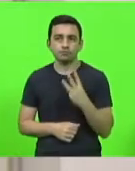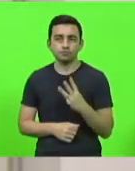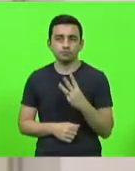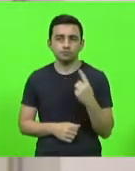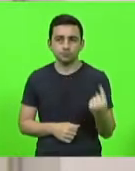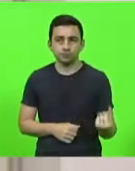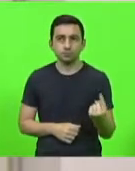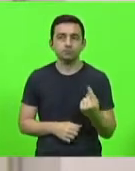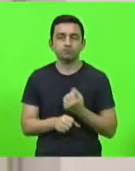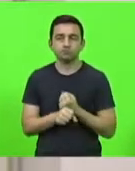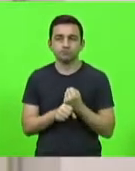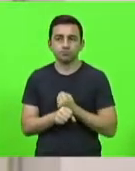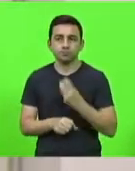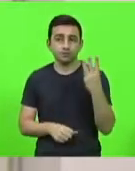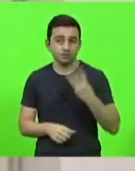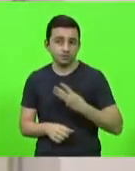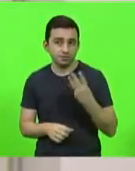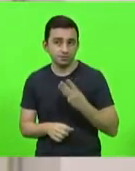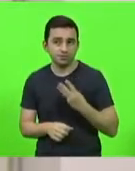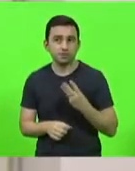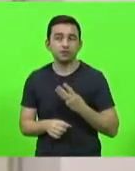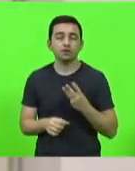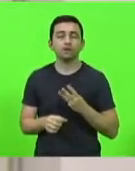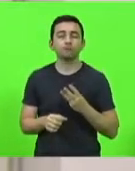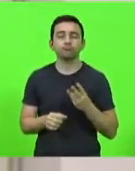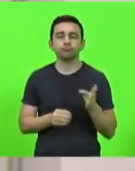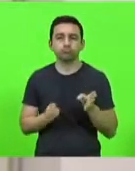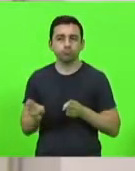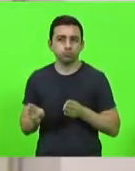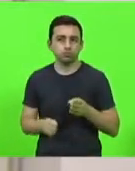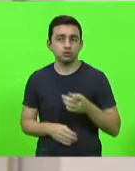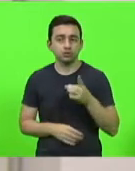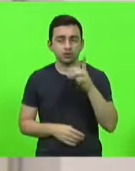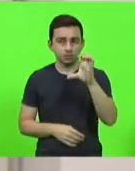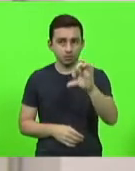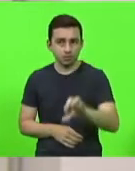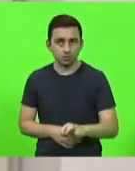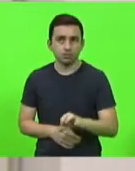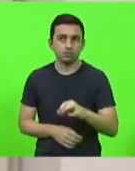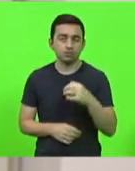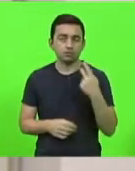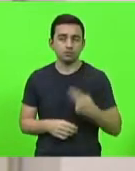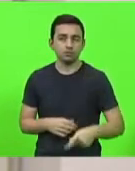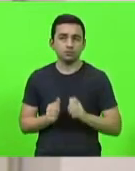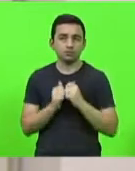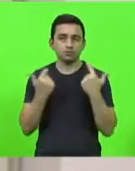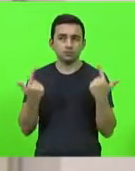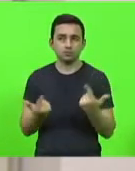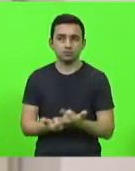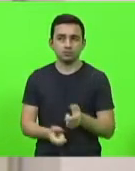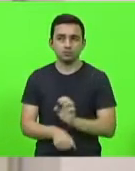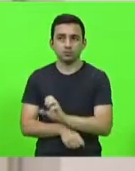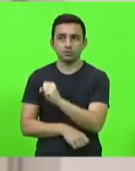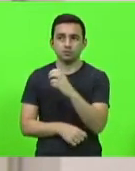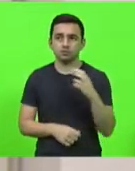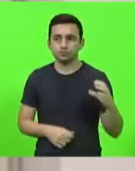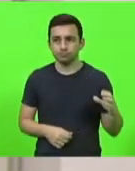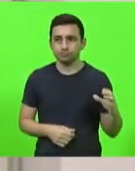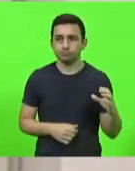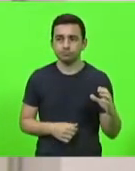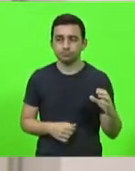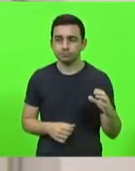sessão ordinária da 3ª sessão legislativa da 19ª legislatura da Assembleia Legislativa do Estado de Santa Catarina,